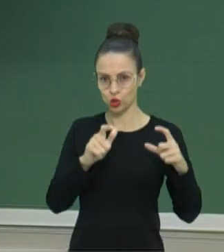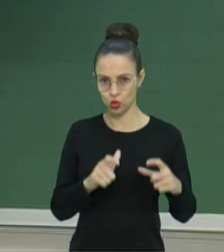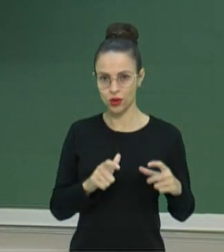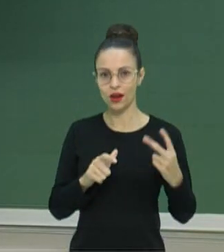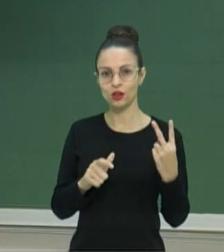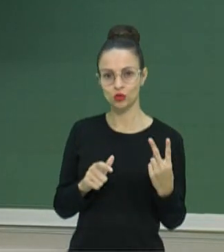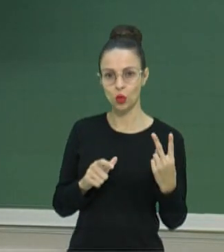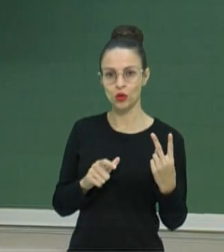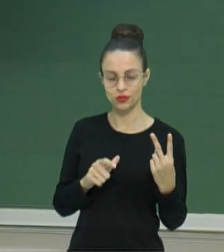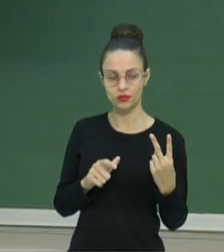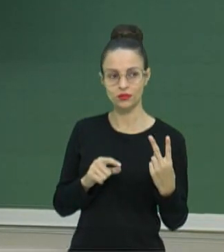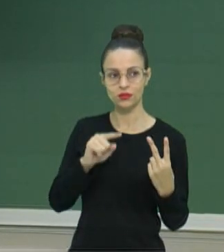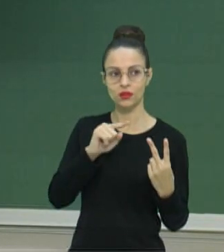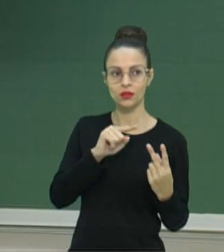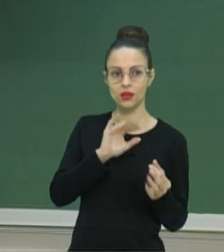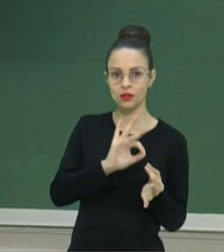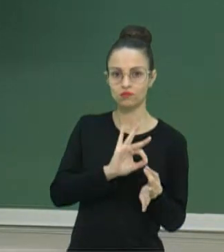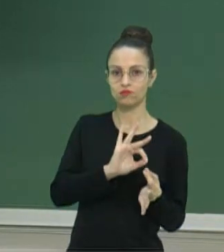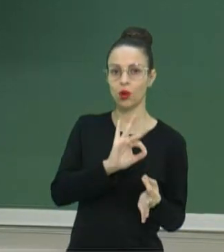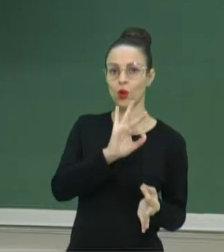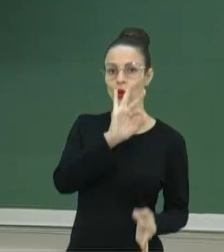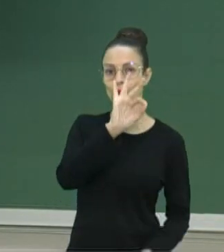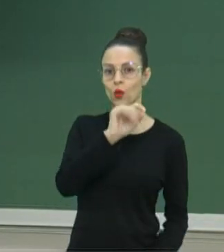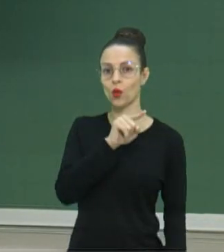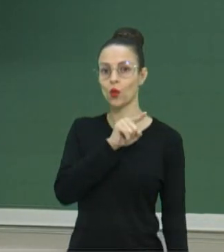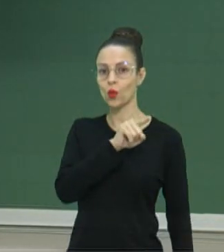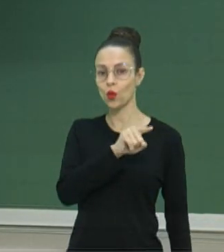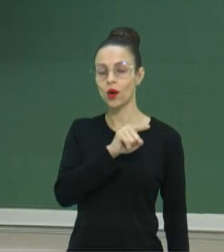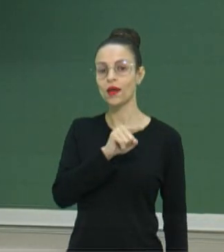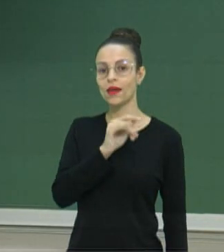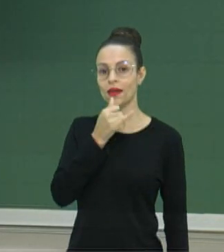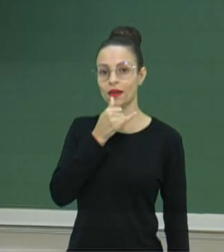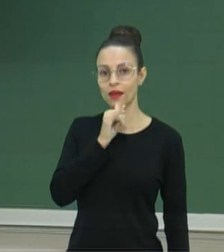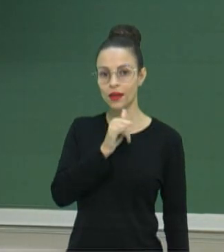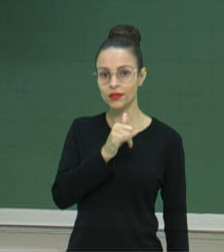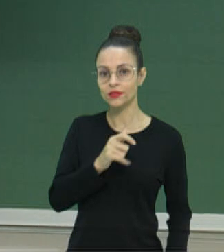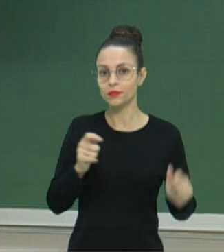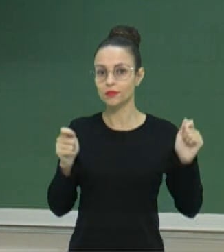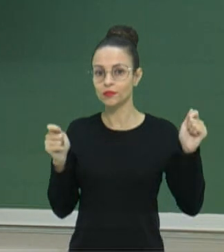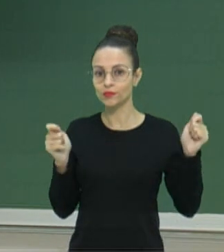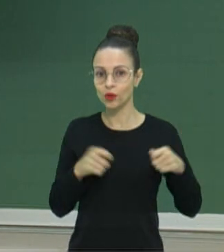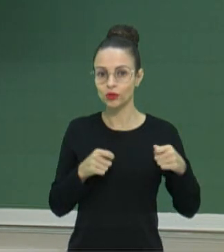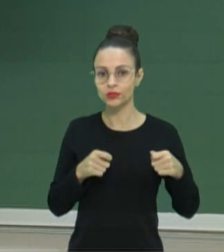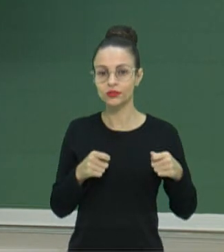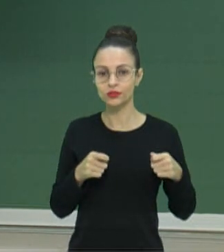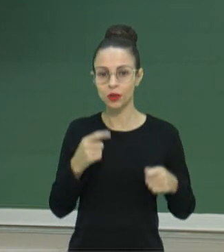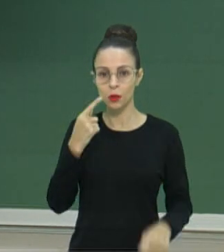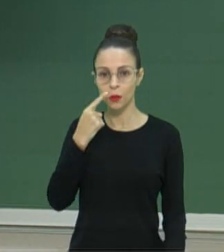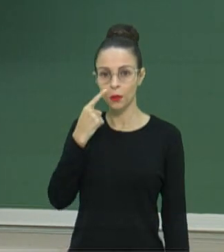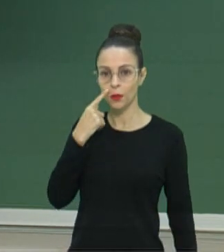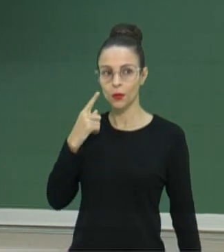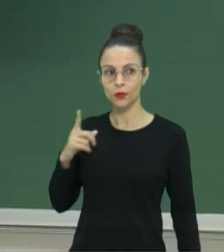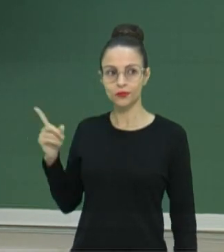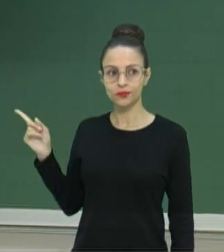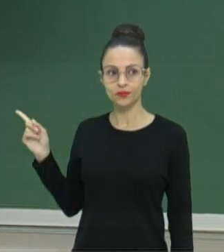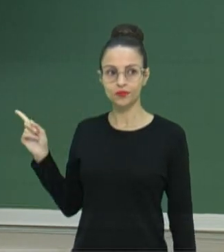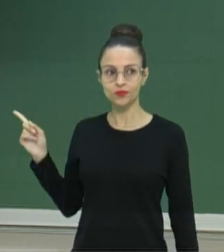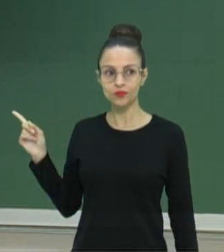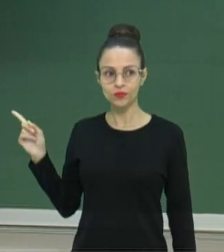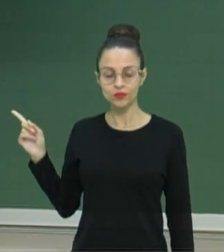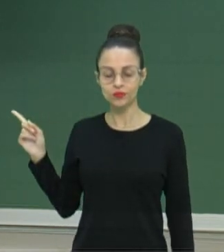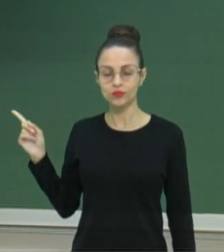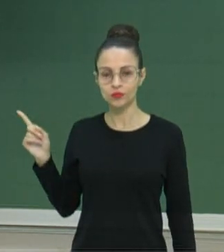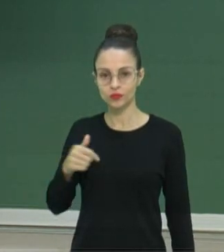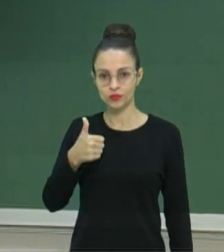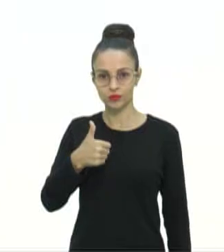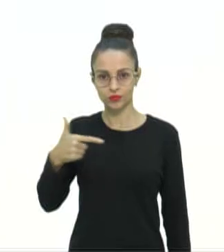2 metros, você tem aqui a energia potencial. Ó, veja aqui no gráfico, né, você tem vale